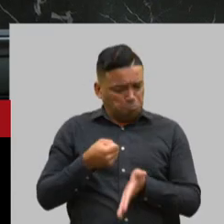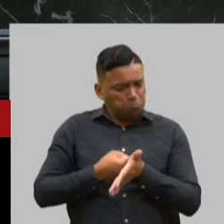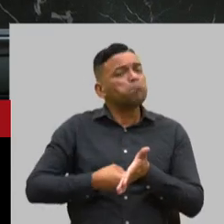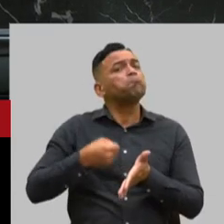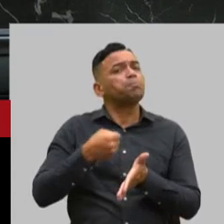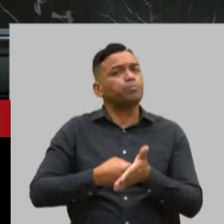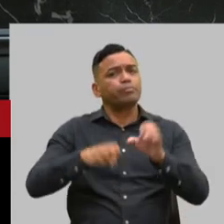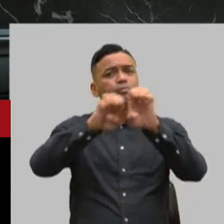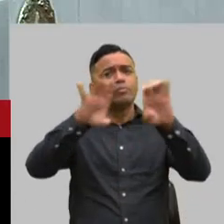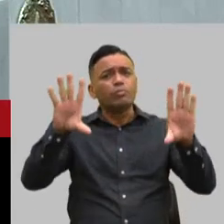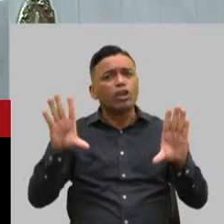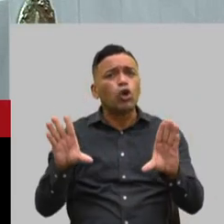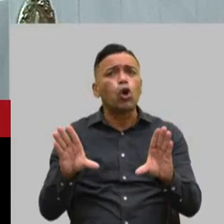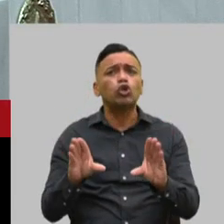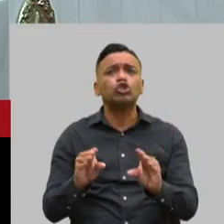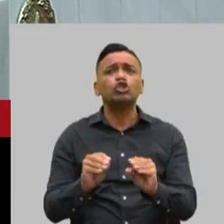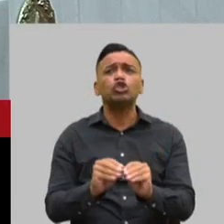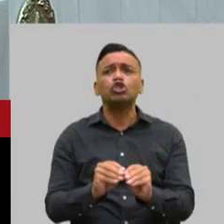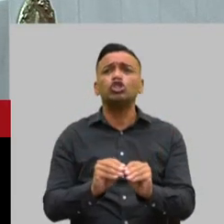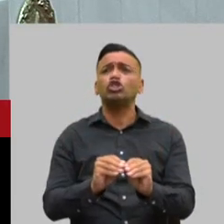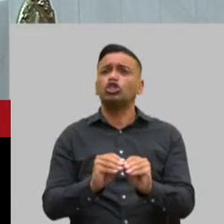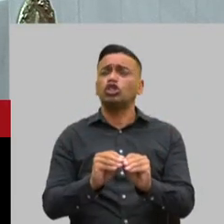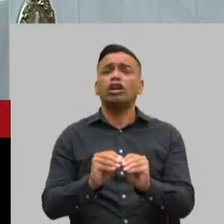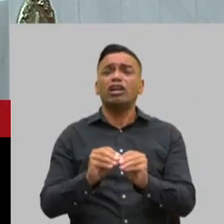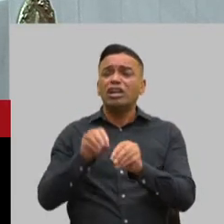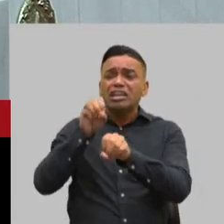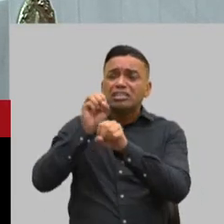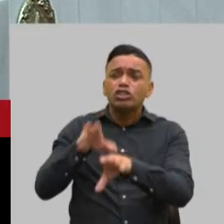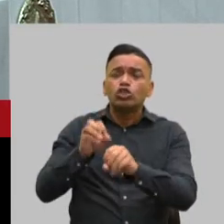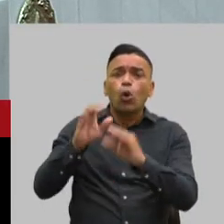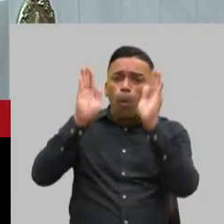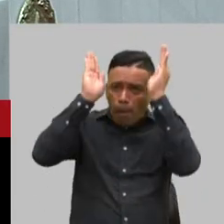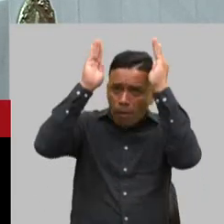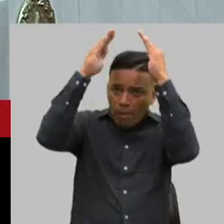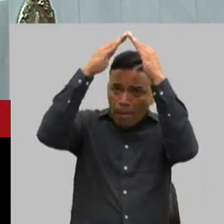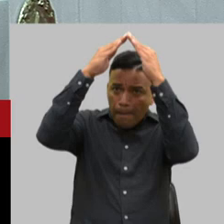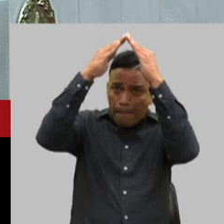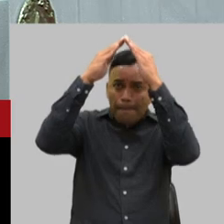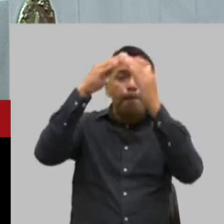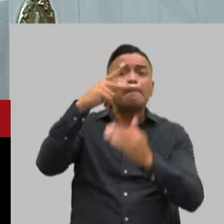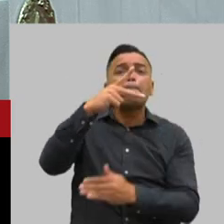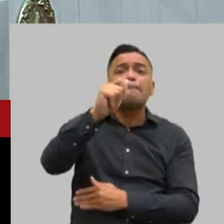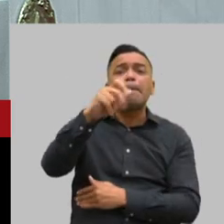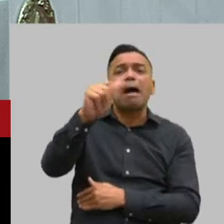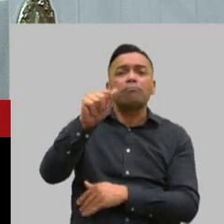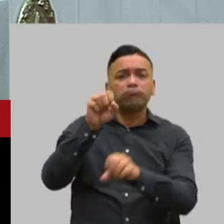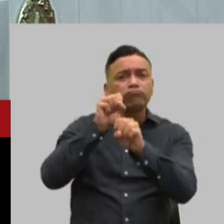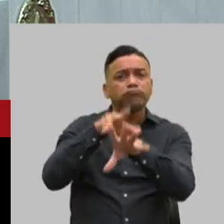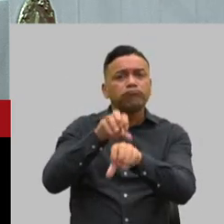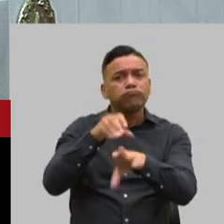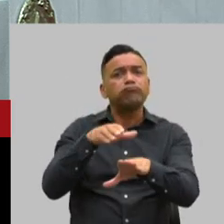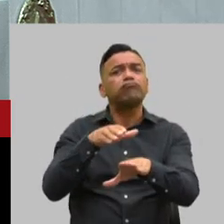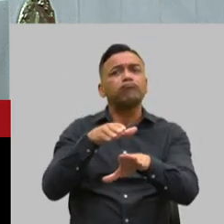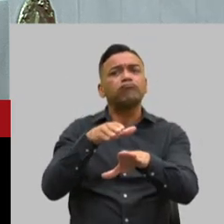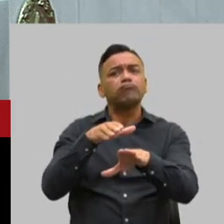ecologia integral, como ensinou o Papa Francisco na encíclica Laudato Si, ensinando que as